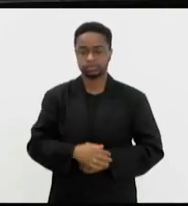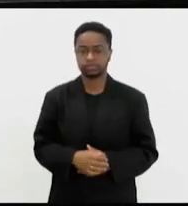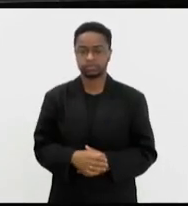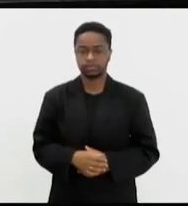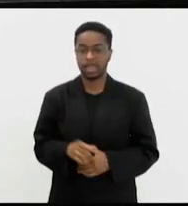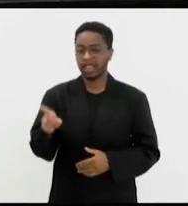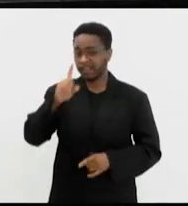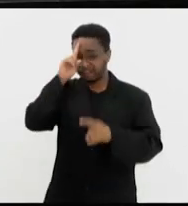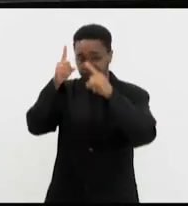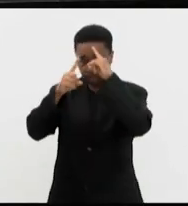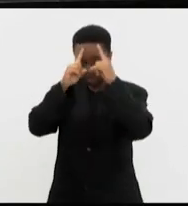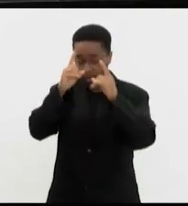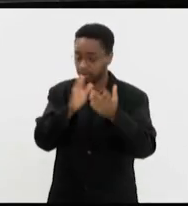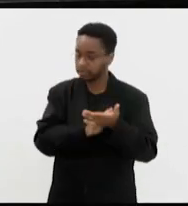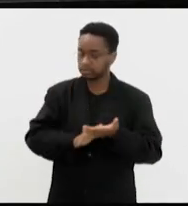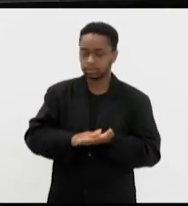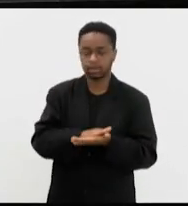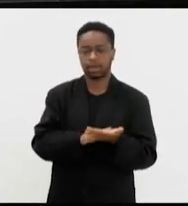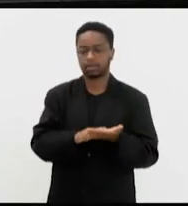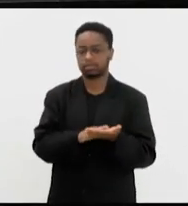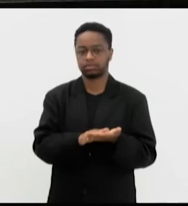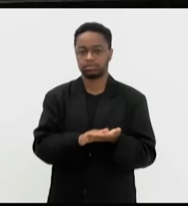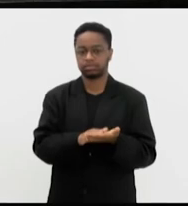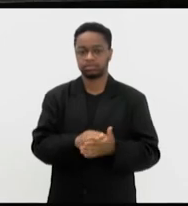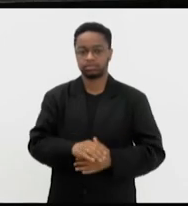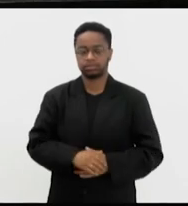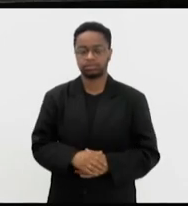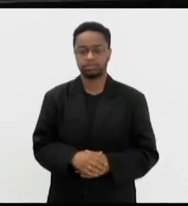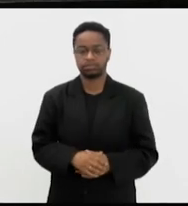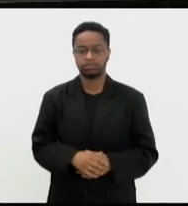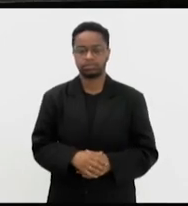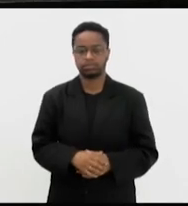ela não inventou absolutamente